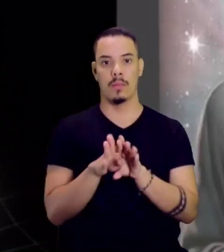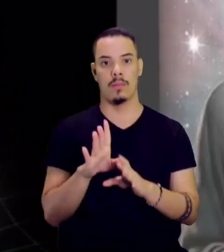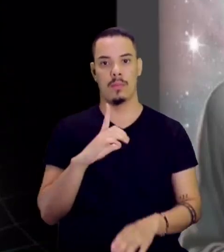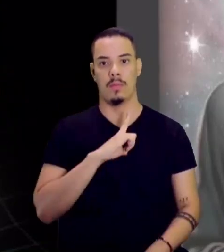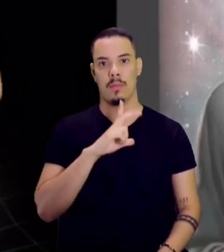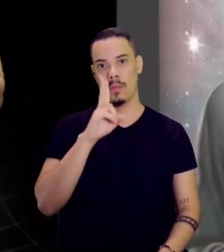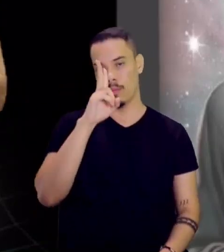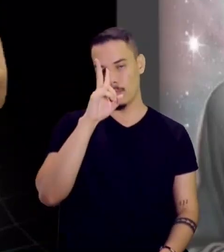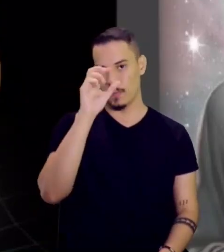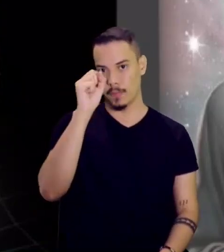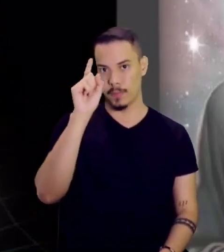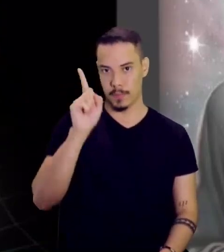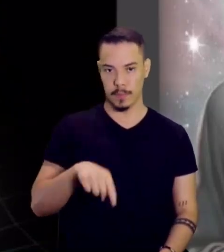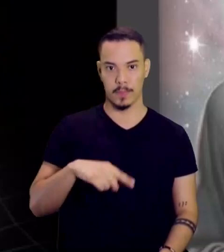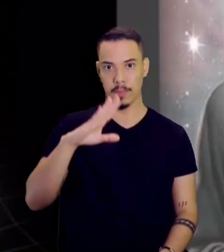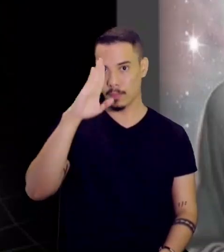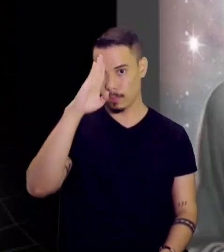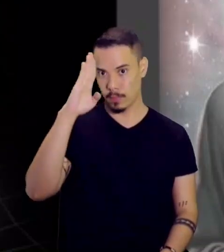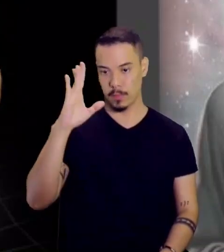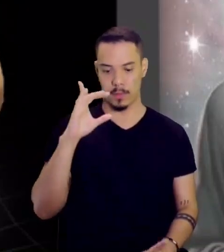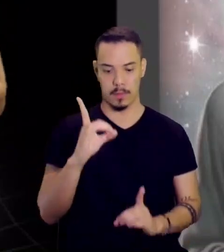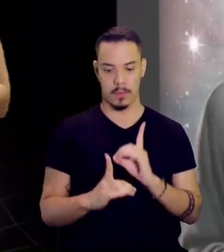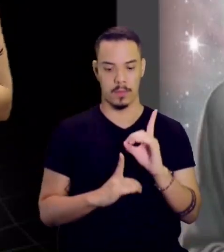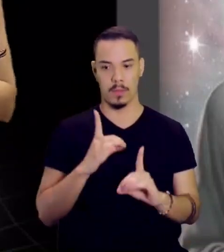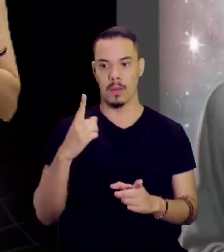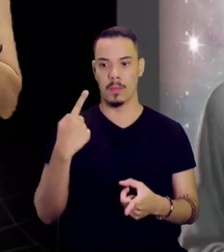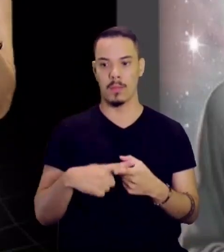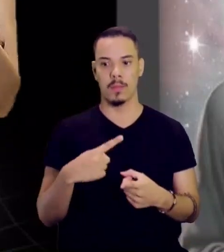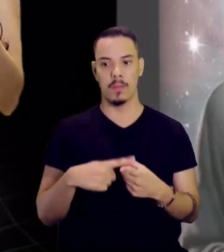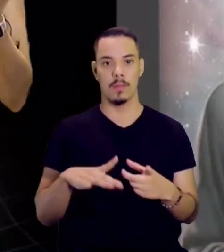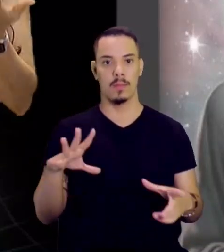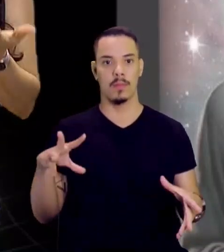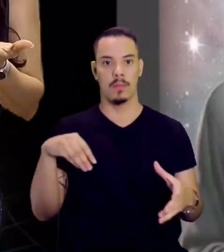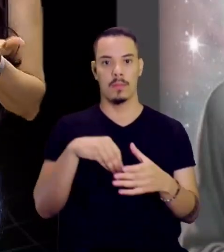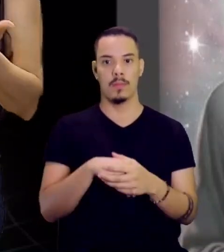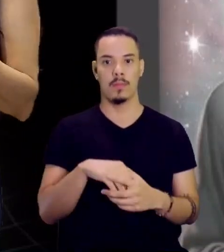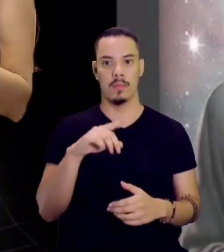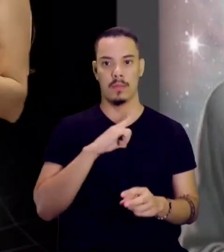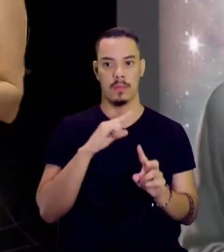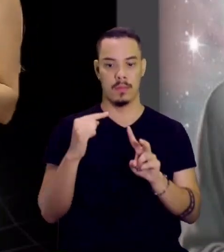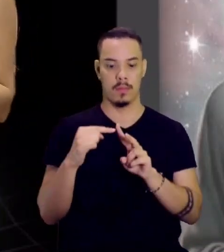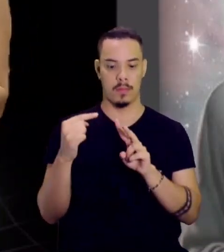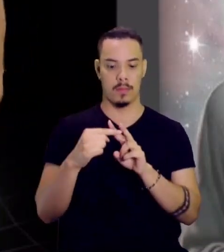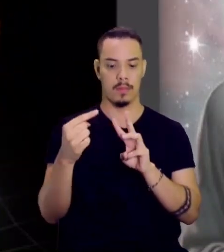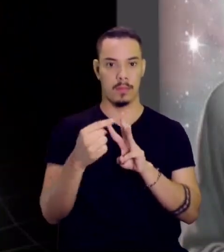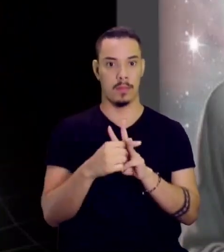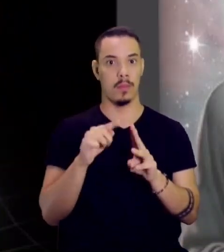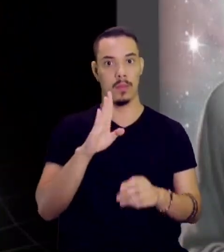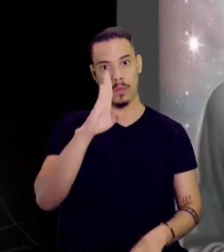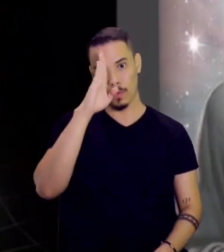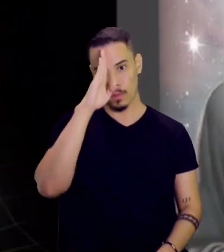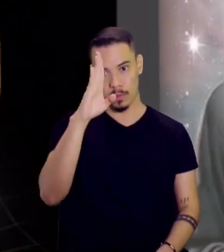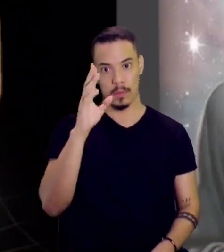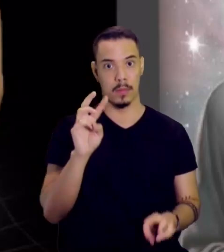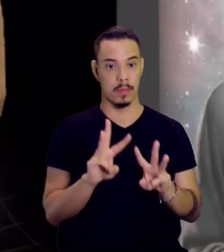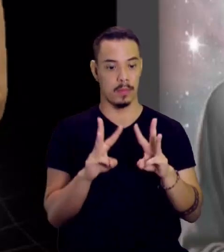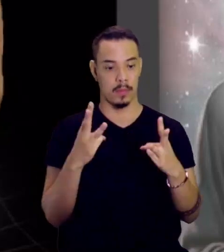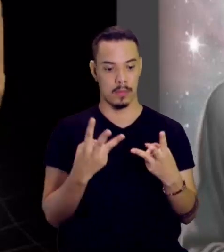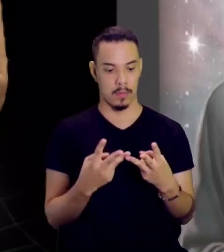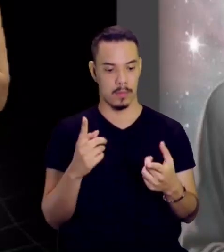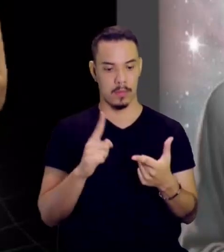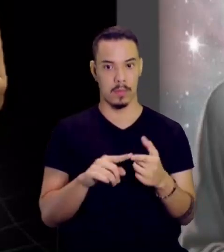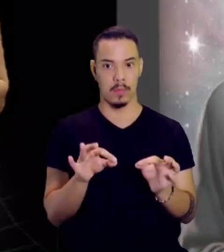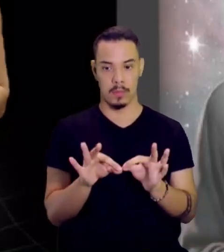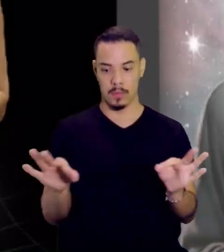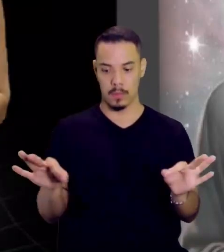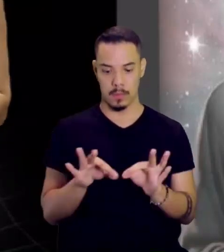é o princípio fundamental da dinâmica, porque envolve as nossas três grandezas fundamentais, né? Massa, comprimento